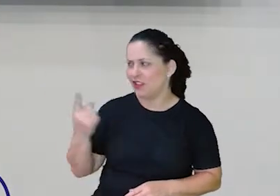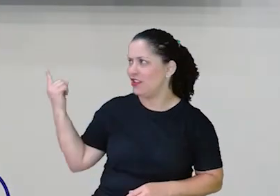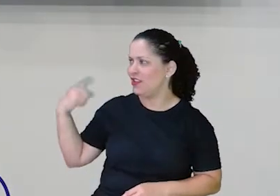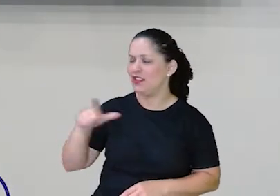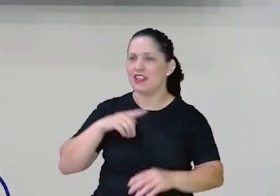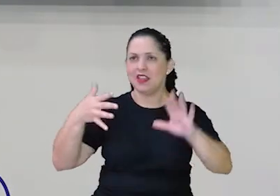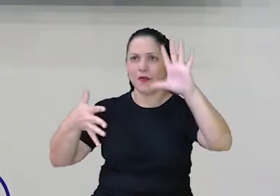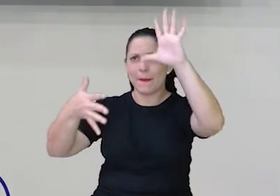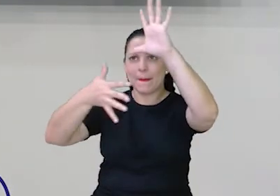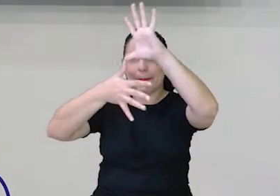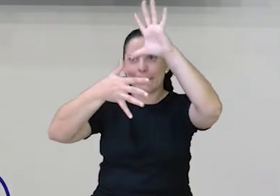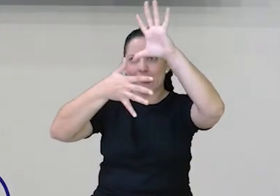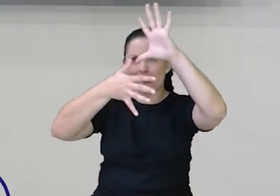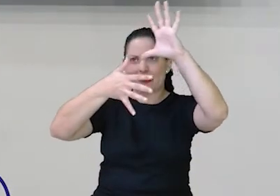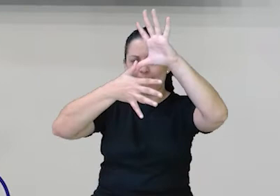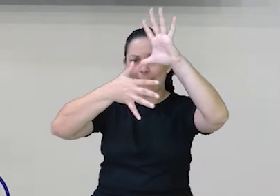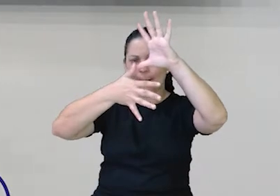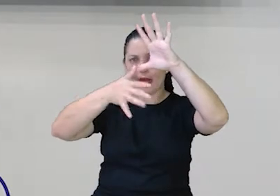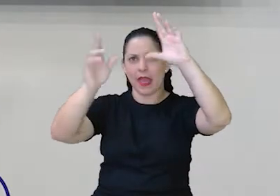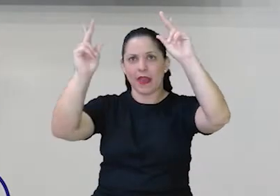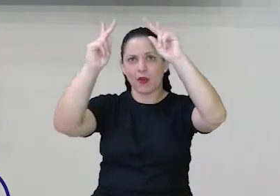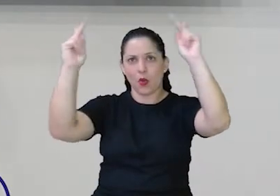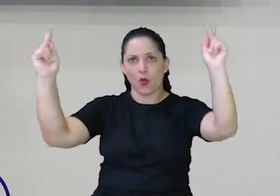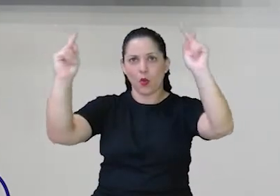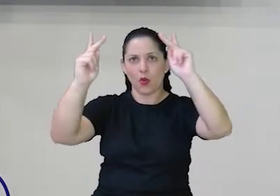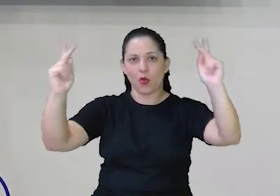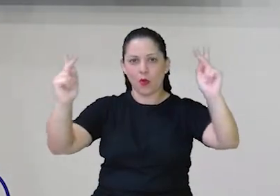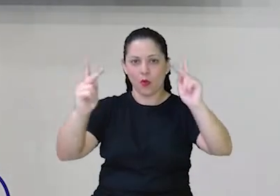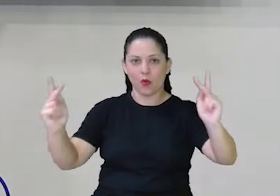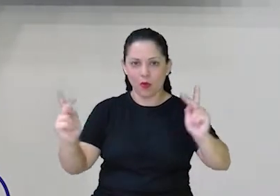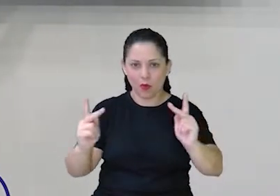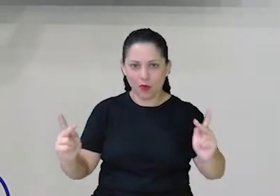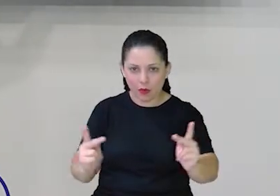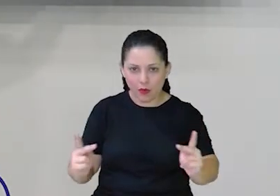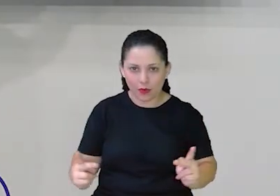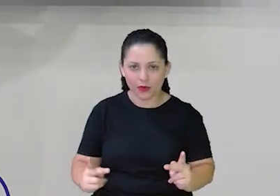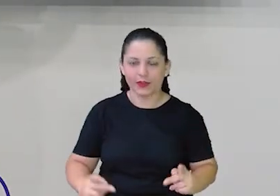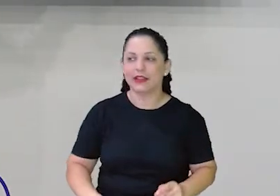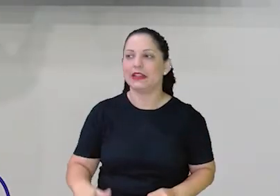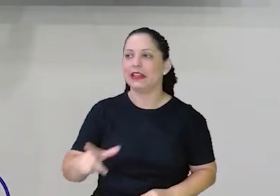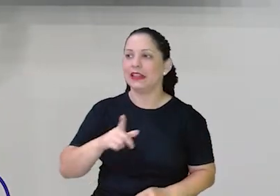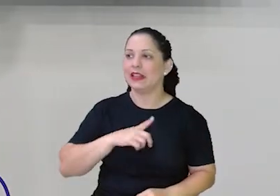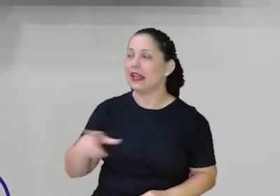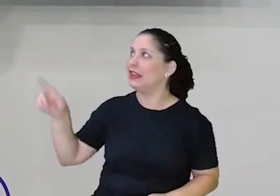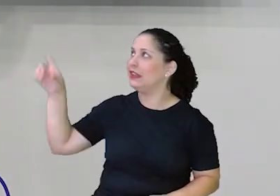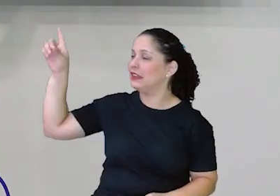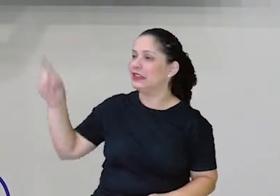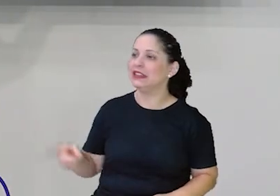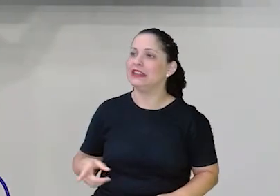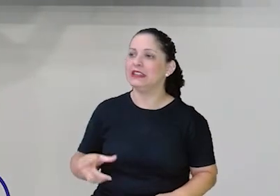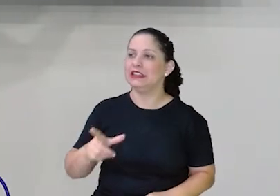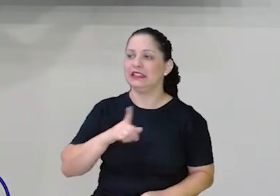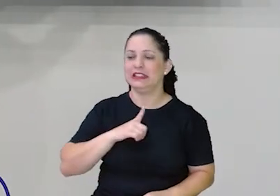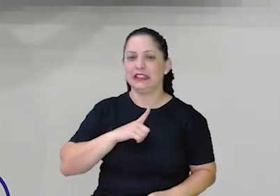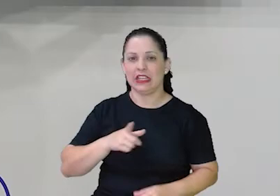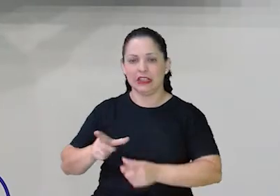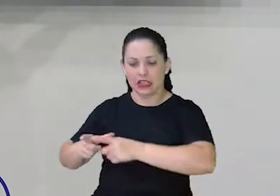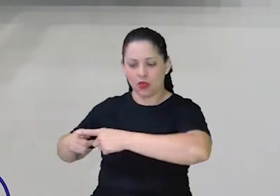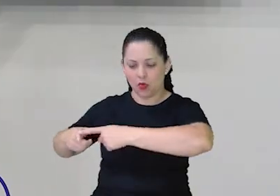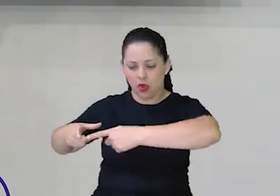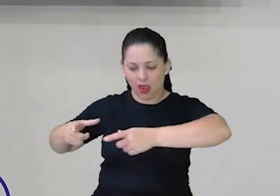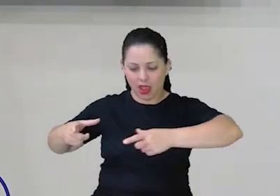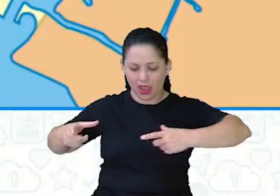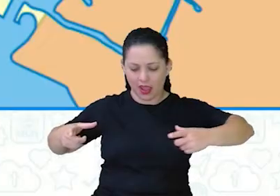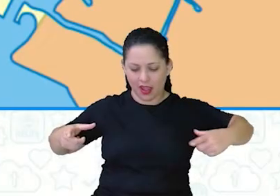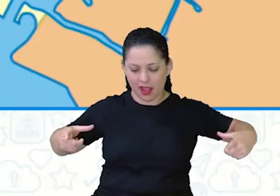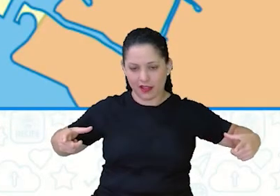nossa cidade do Recife. Aquela ilha ali, essa daqui, ó. Tá vendo? Essa aqui é um diquezinho natural. Tá vendo? Essa